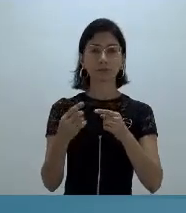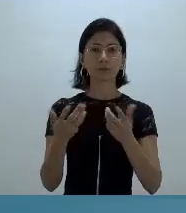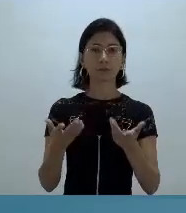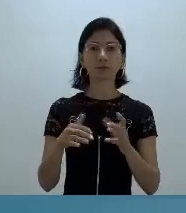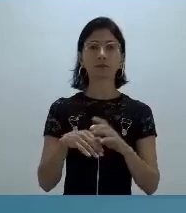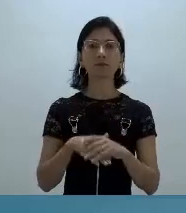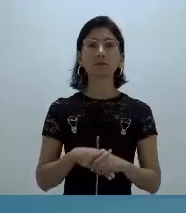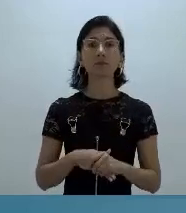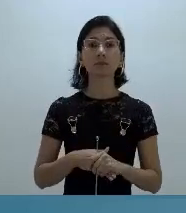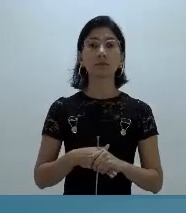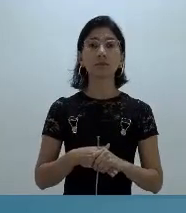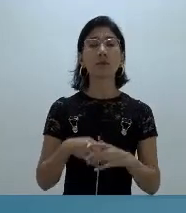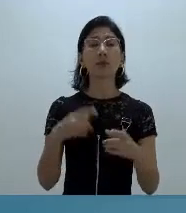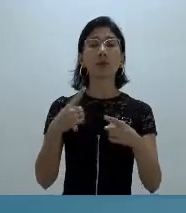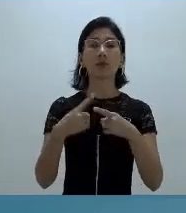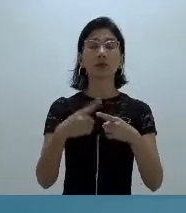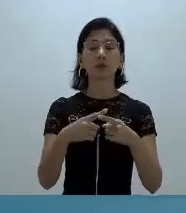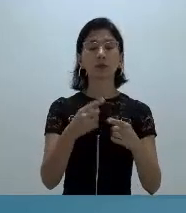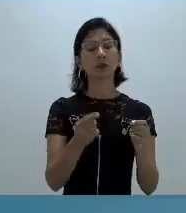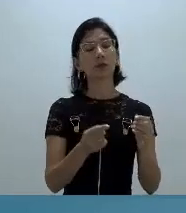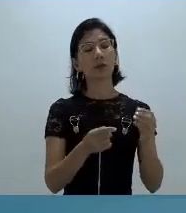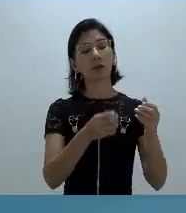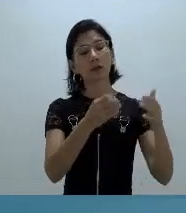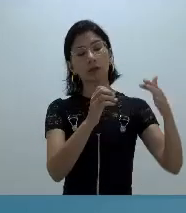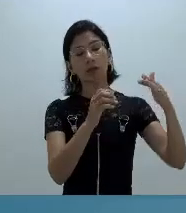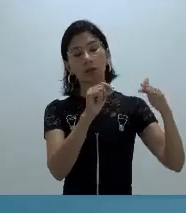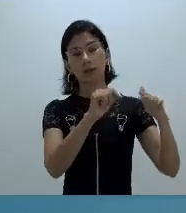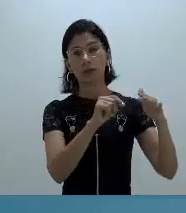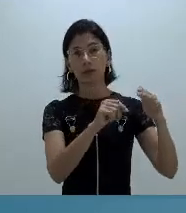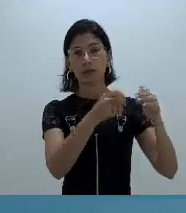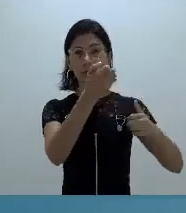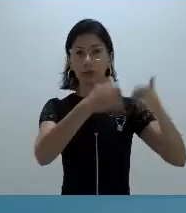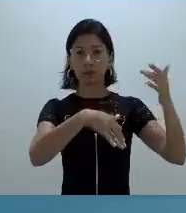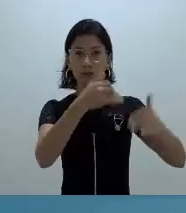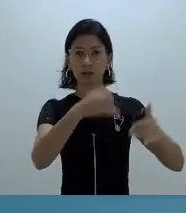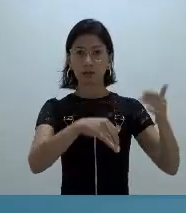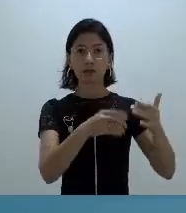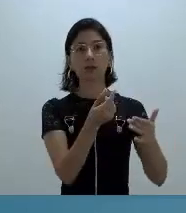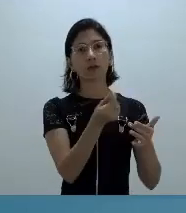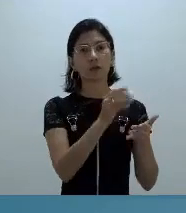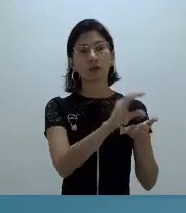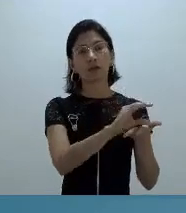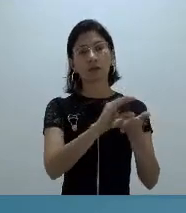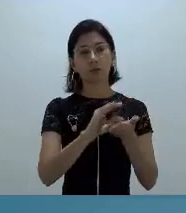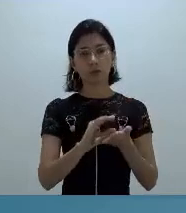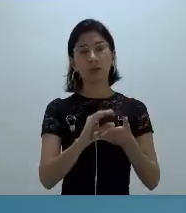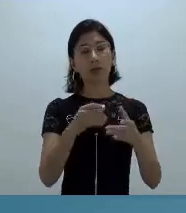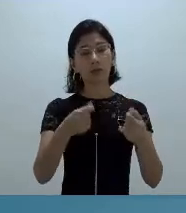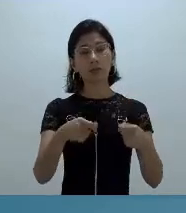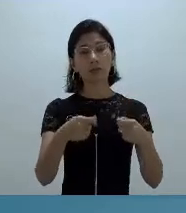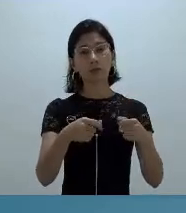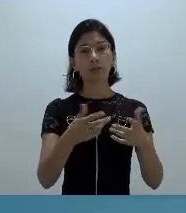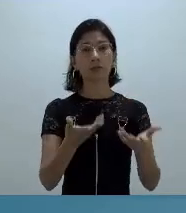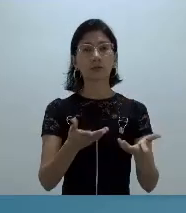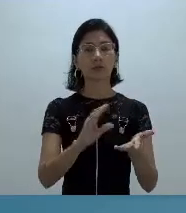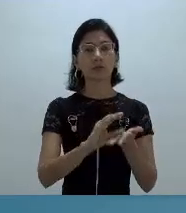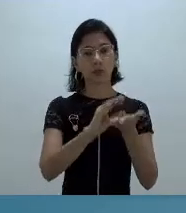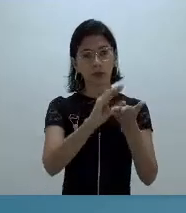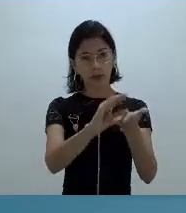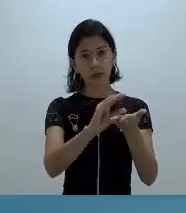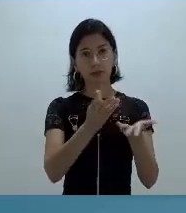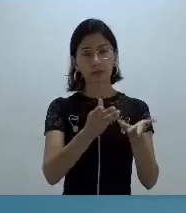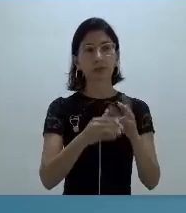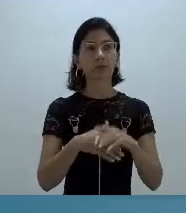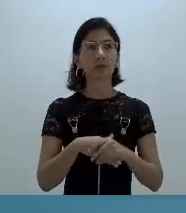cabia a fixação de honorários por vencer, sendo a extinção da execução uma consequência do encerramento da demanda, que, no